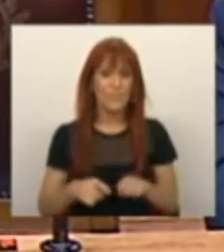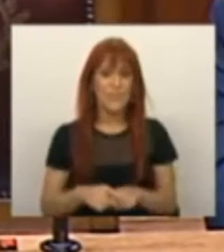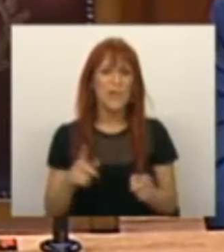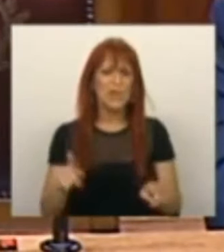já foi tri